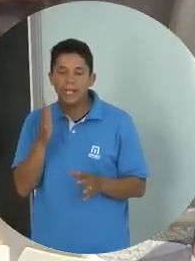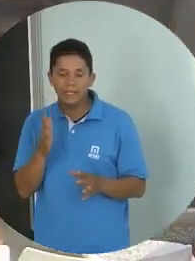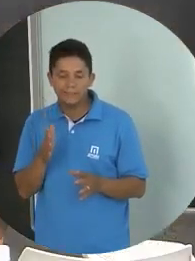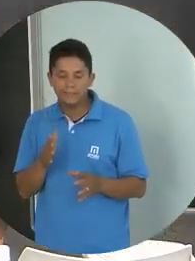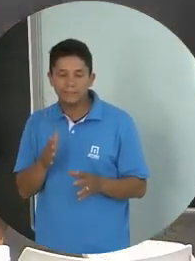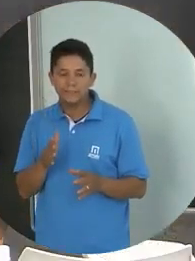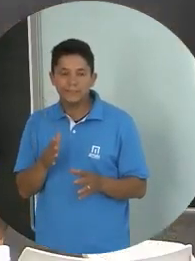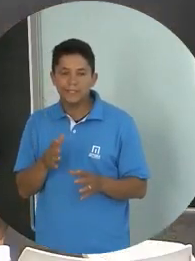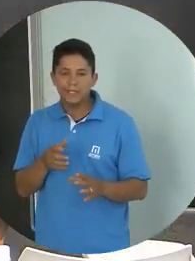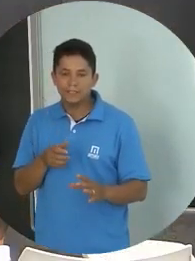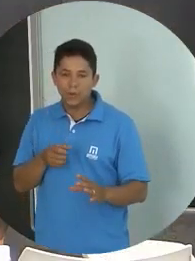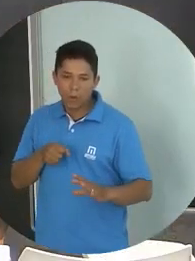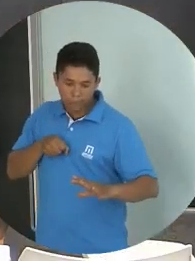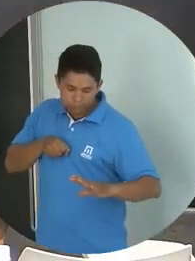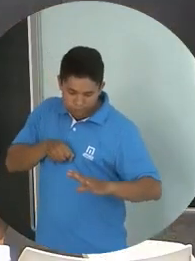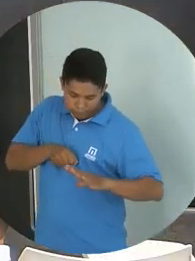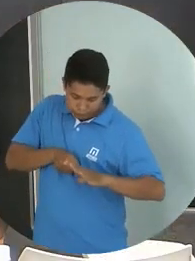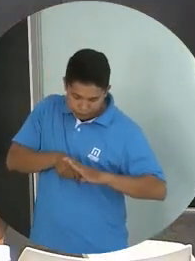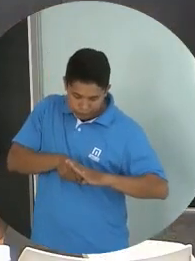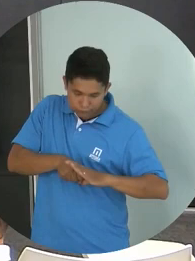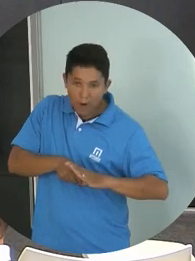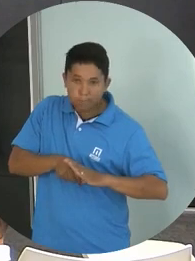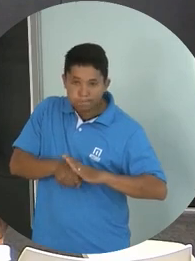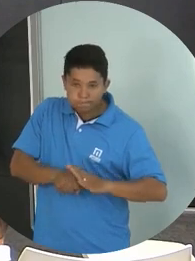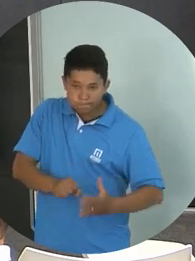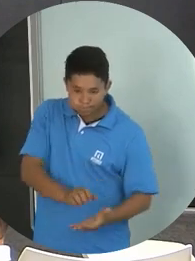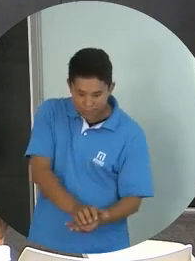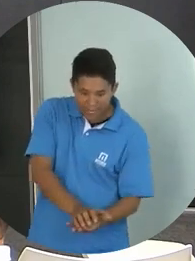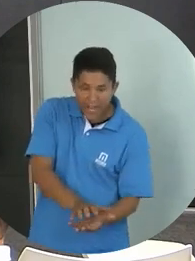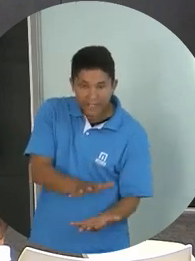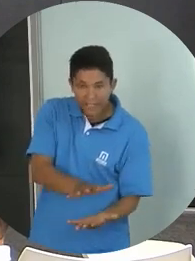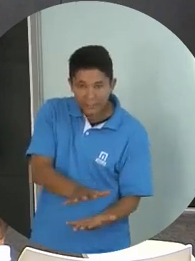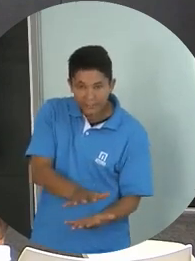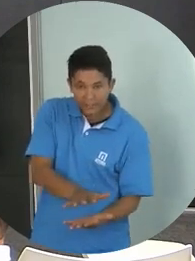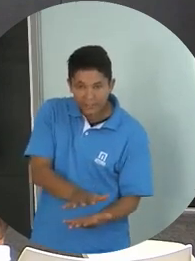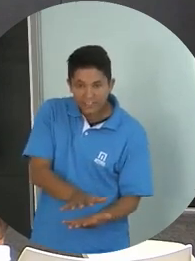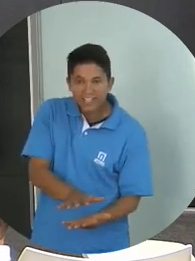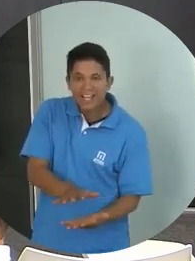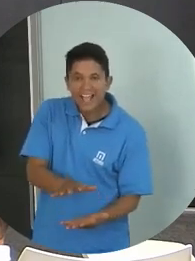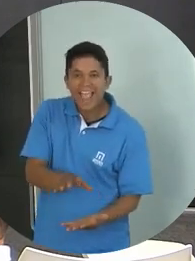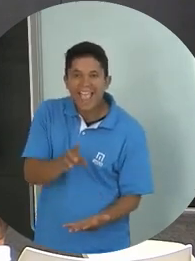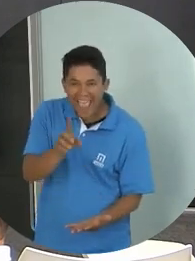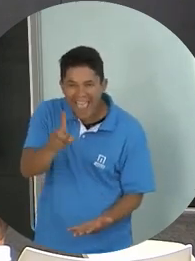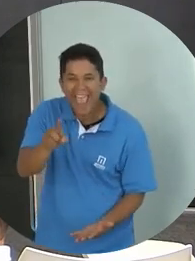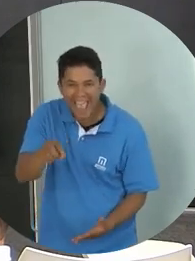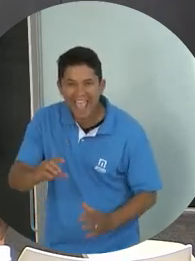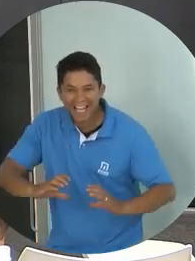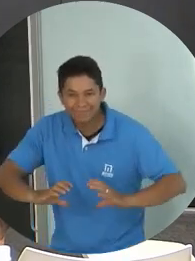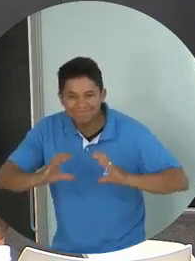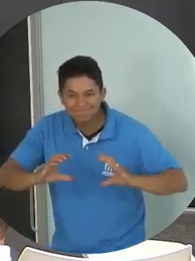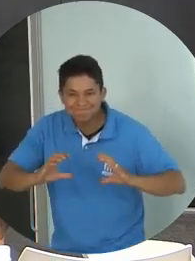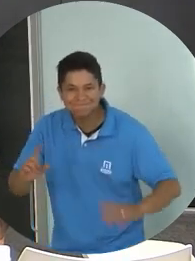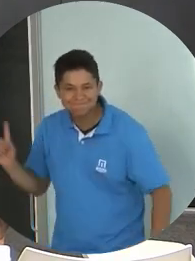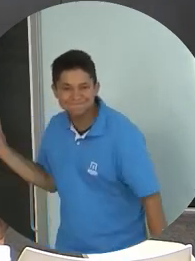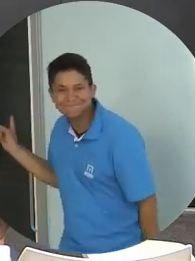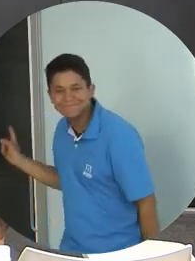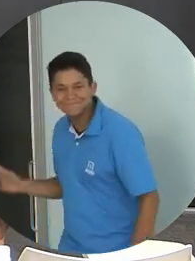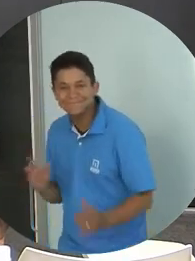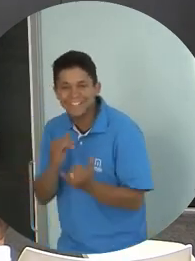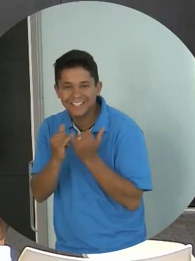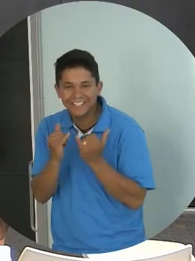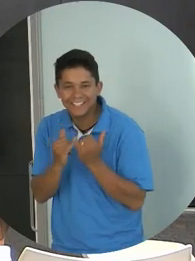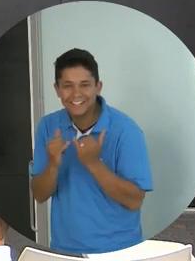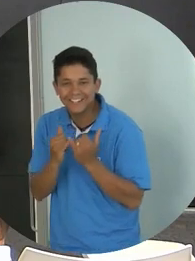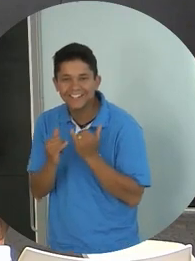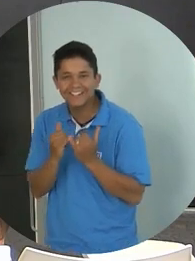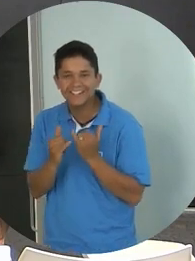Era em solo, era isso mesmo, era em solo. A gente, assim, já pegou um espessador